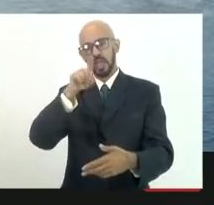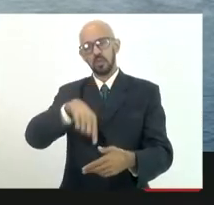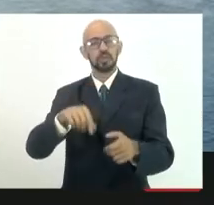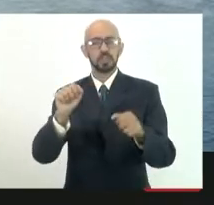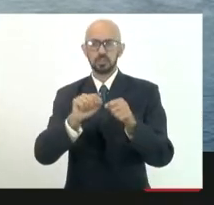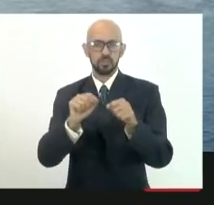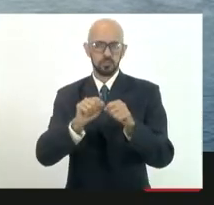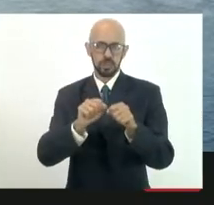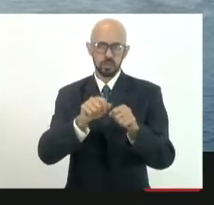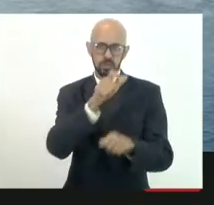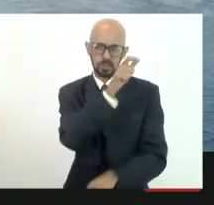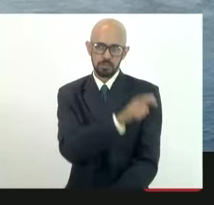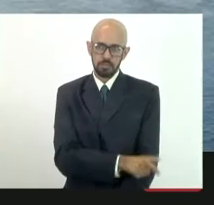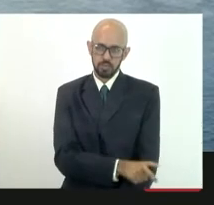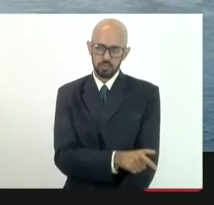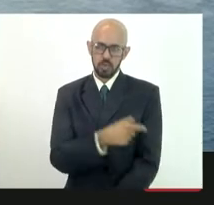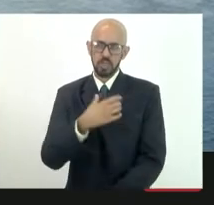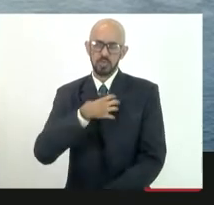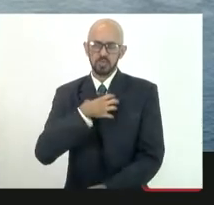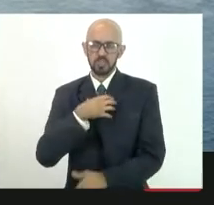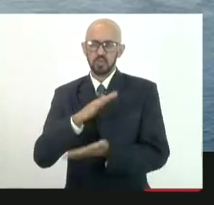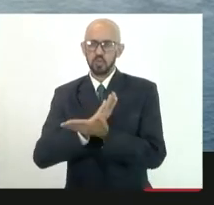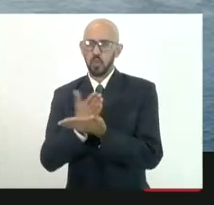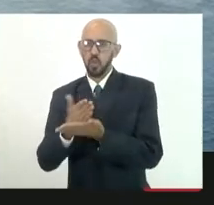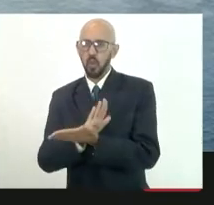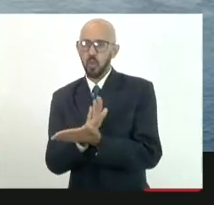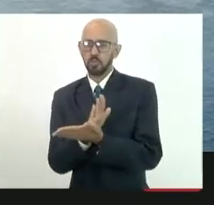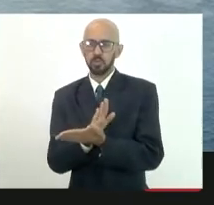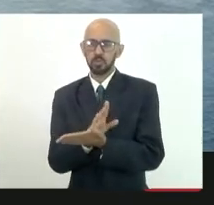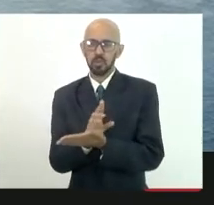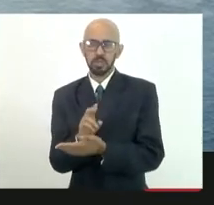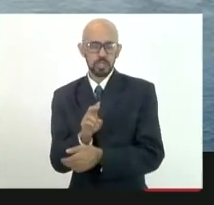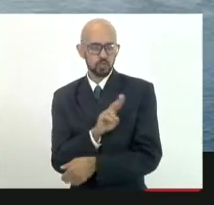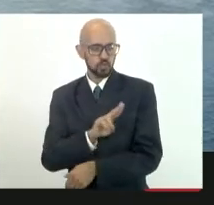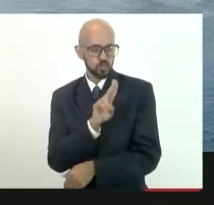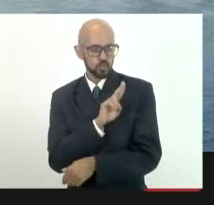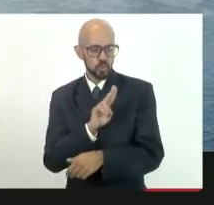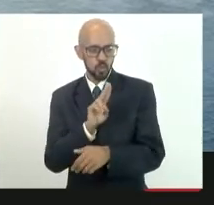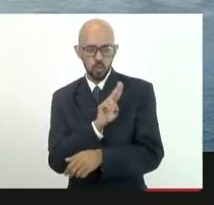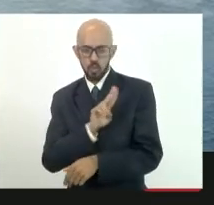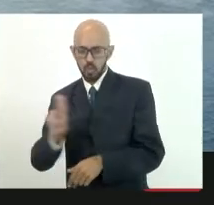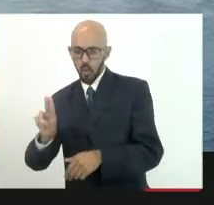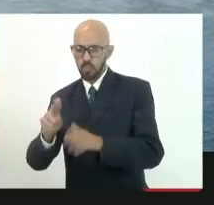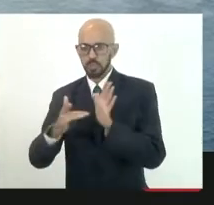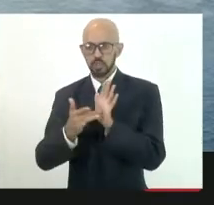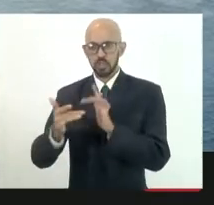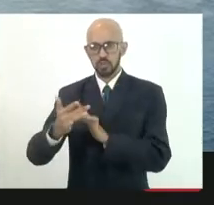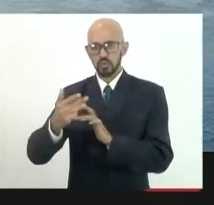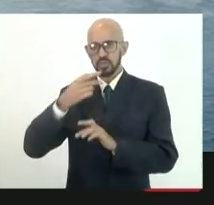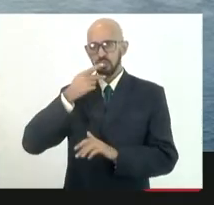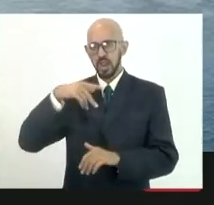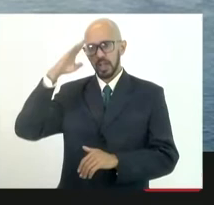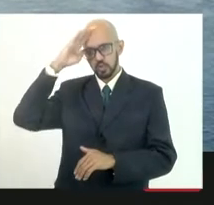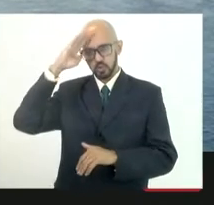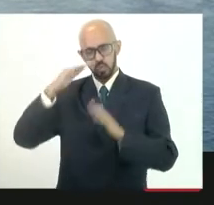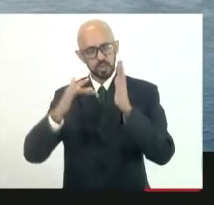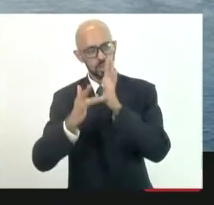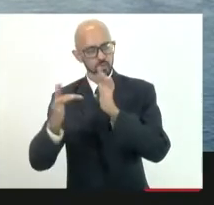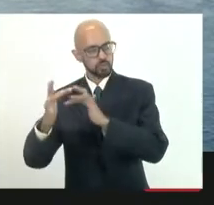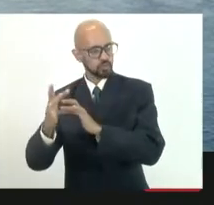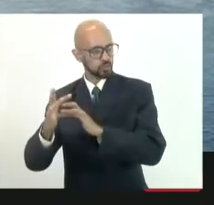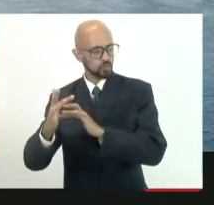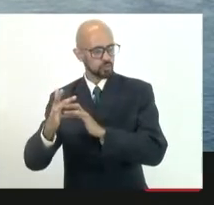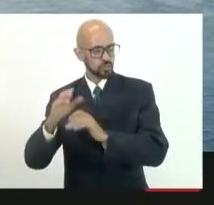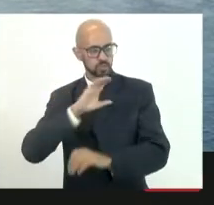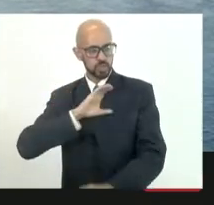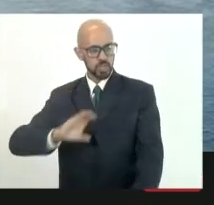pessoas. E muito me incomoda quando elas usam o nome de Jesus e dizer que é soldado de Cristo. Você trouxe aí a questão de você não